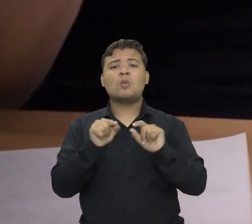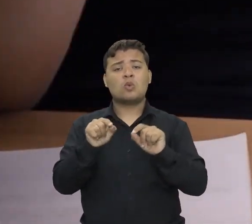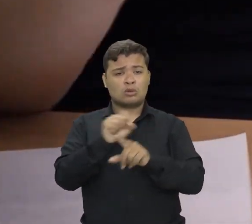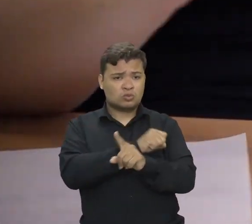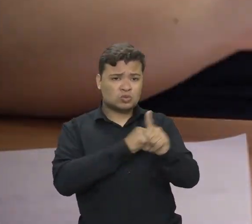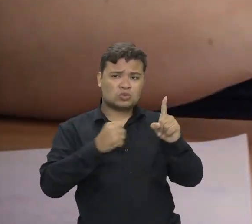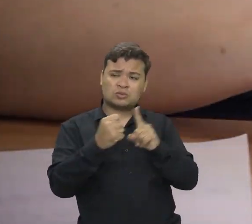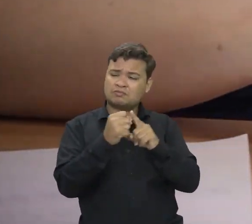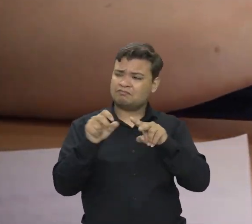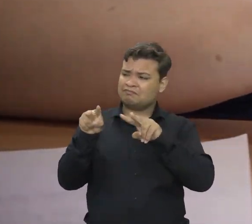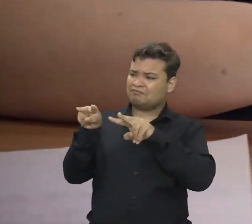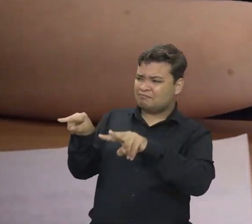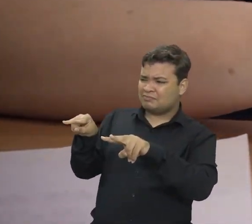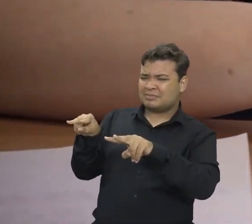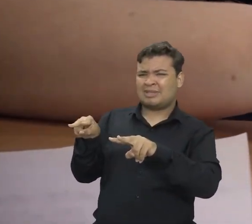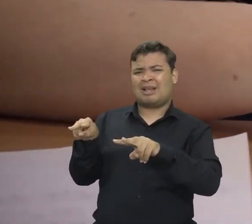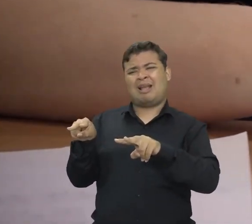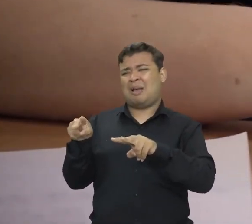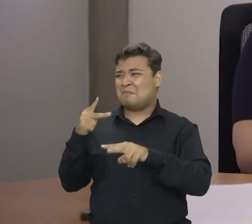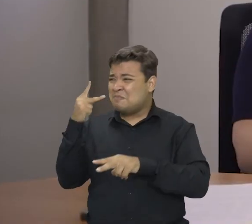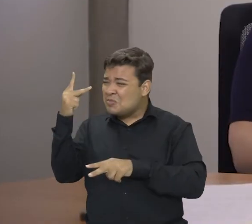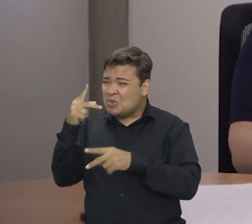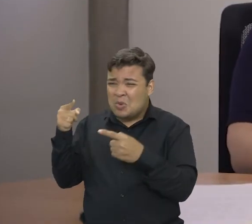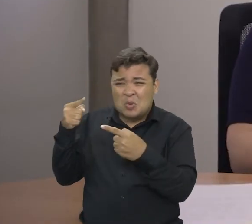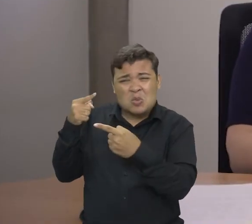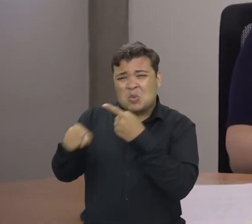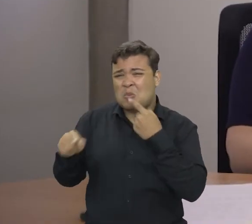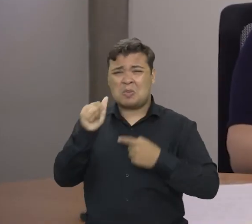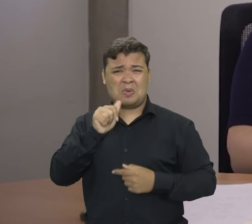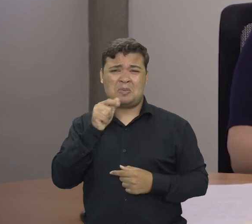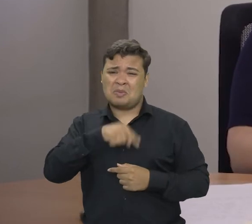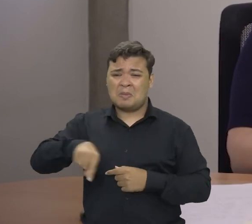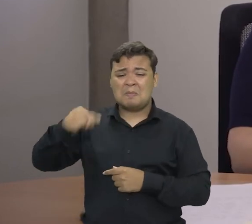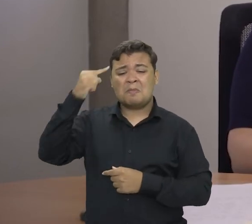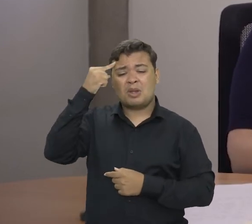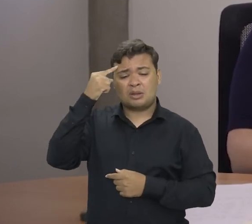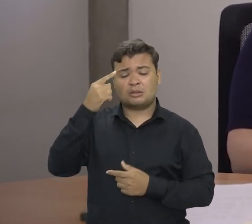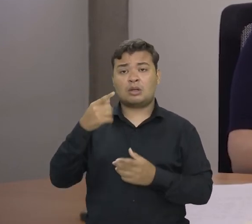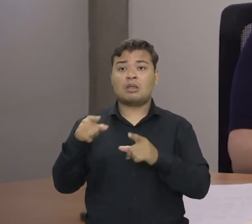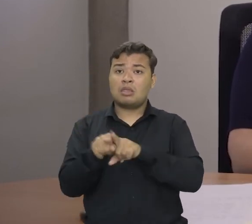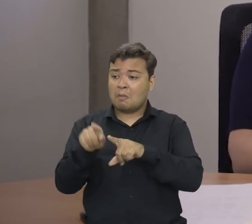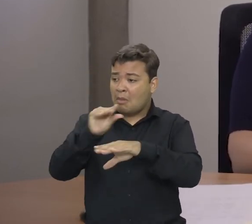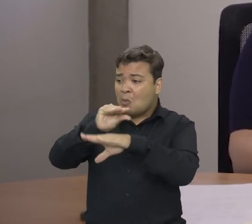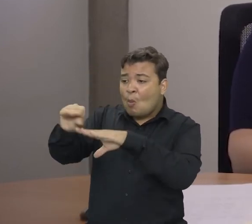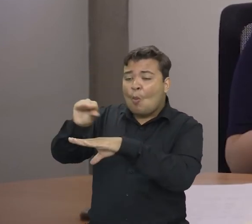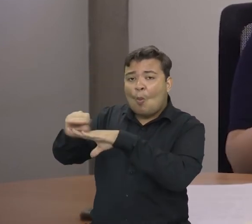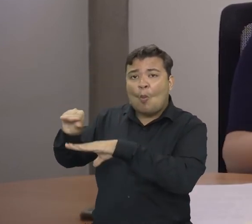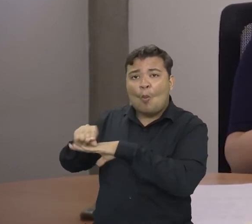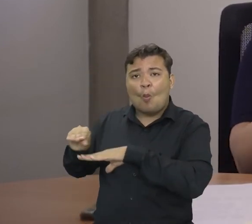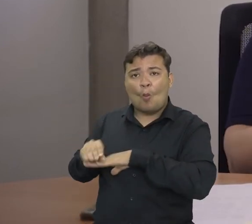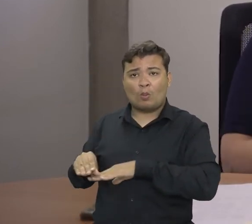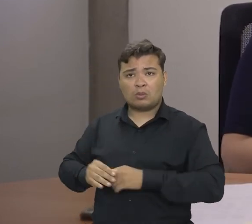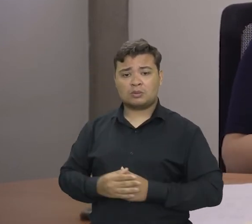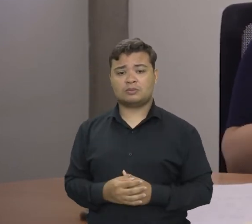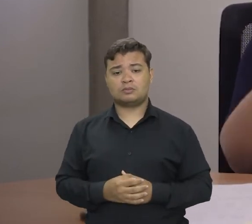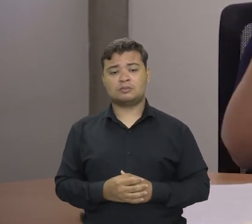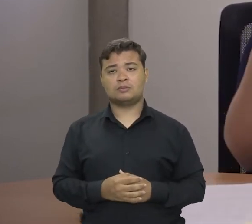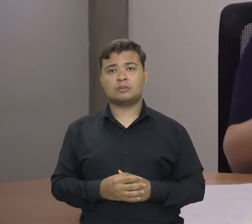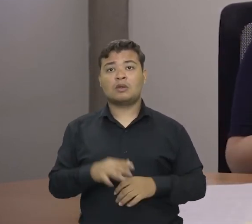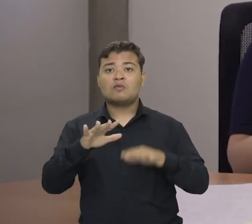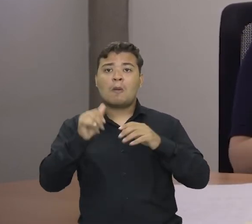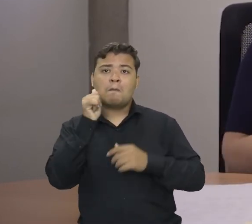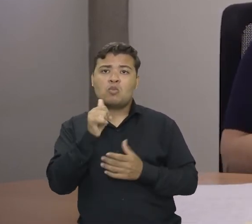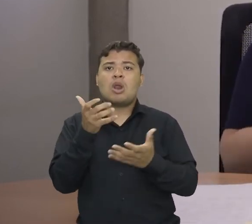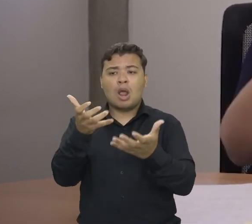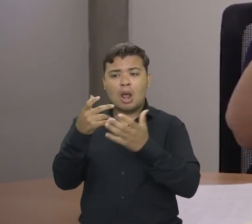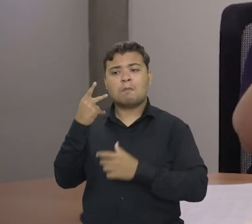da sociedade de que política não é coisa de mulher. E as mulheres têm menos acesso a recurso, né? Então, mesmo quando as mulheres têm